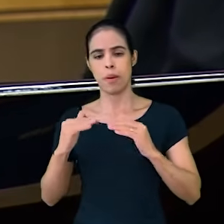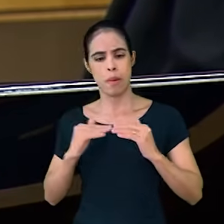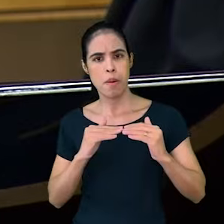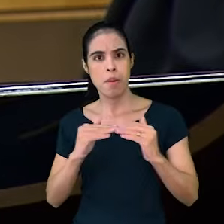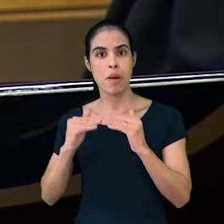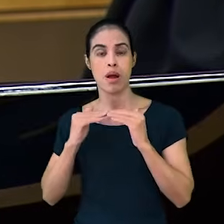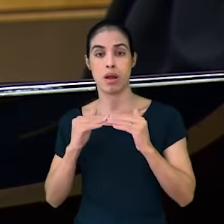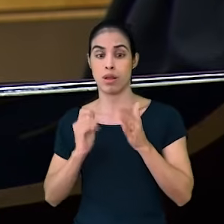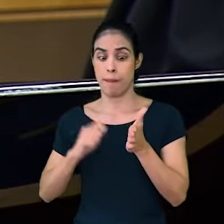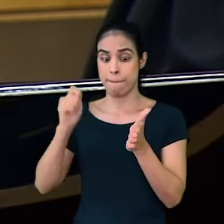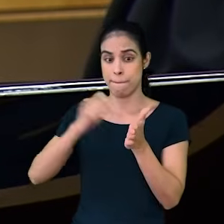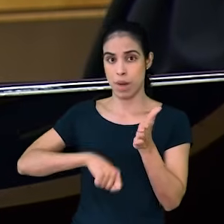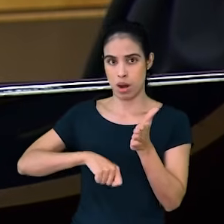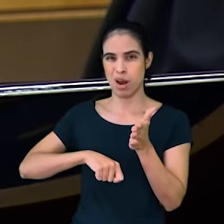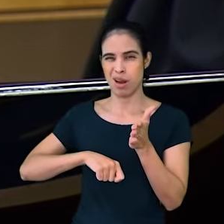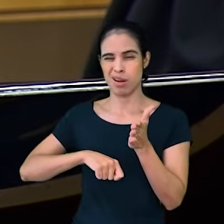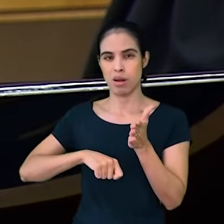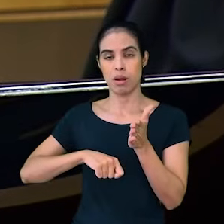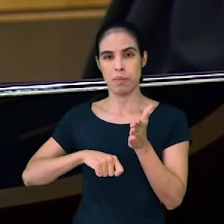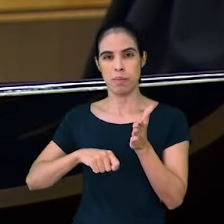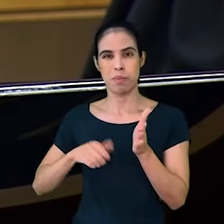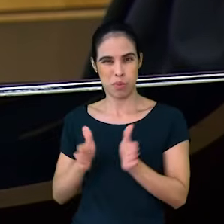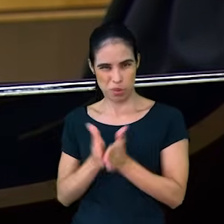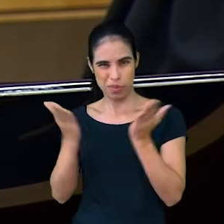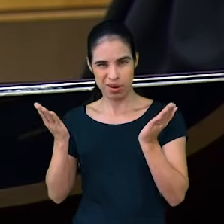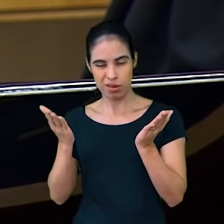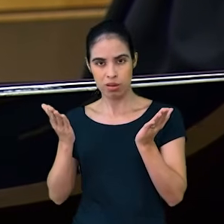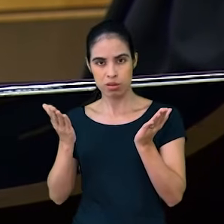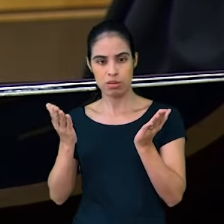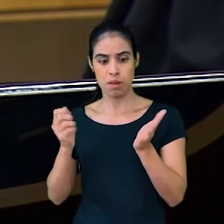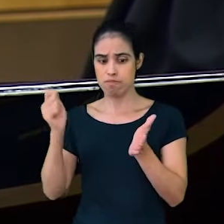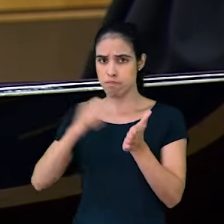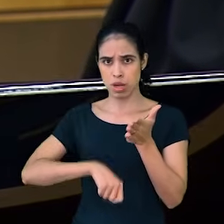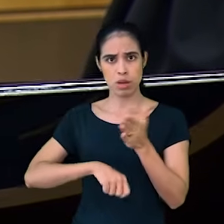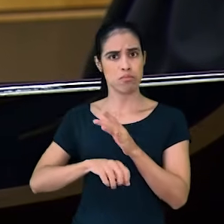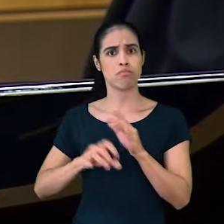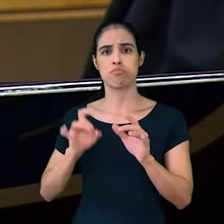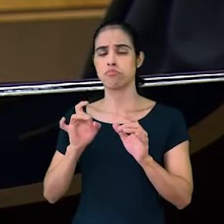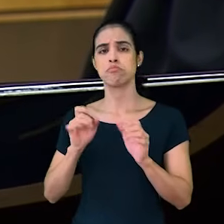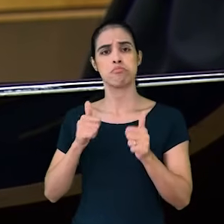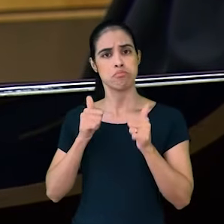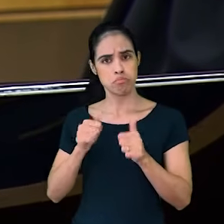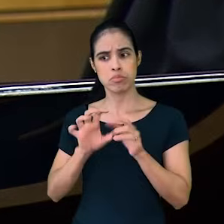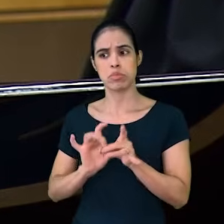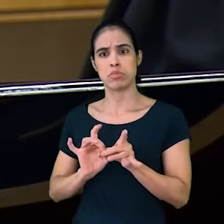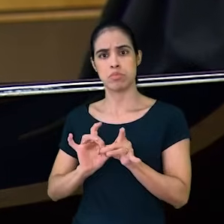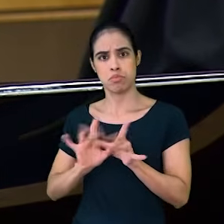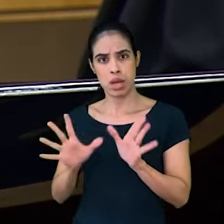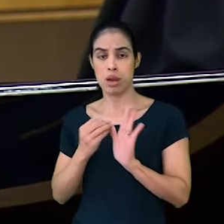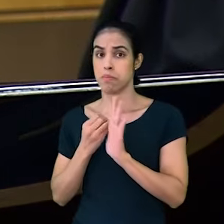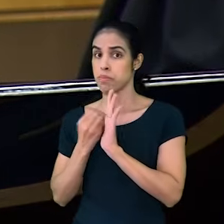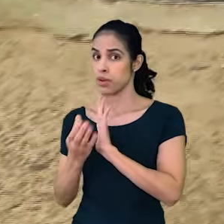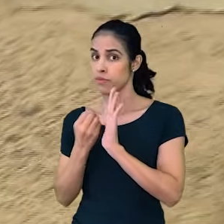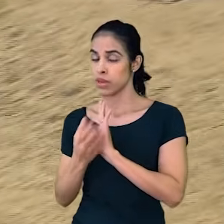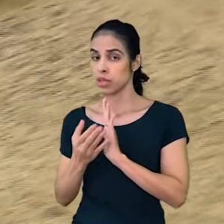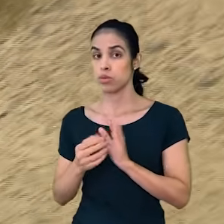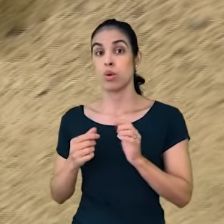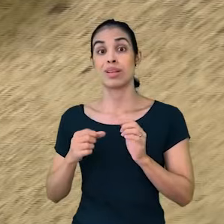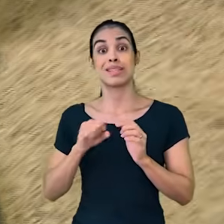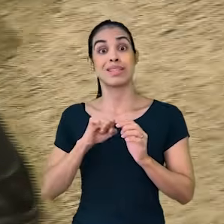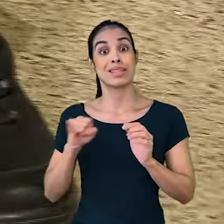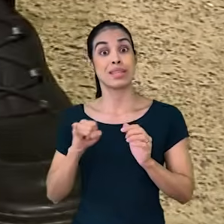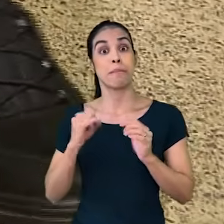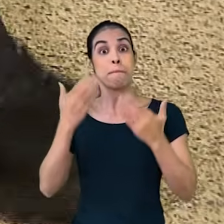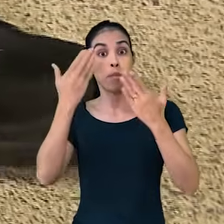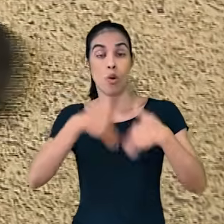que a simples declaração de pobreza firmada pelo trabalhador é suficiente para a concessão do benefício, a não ser